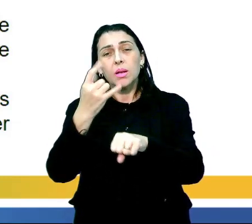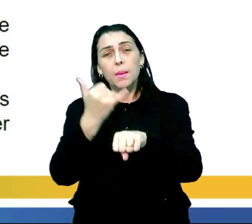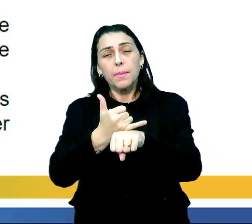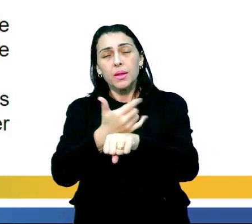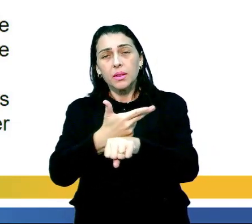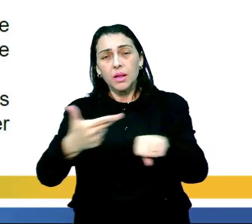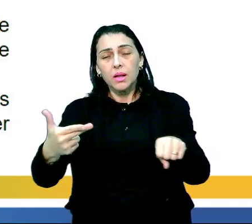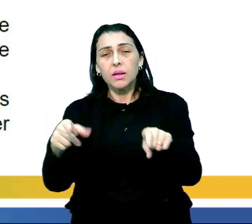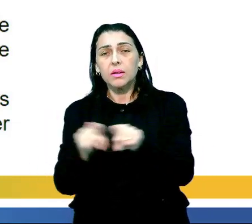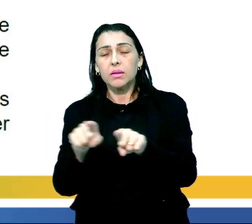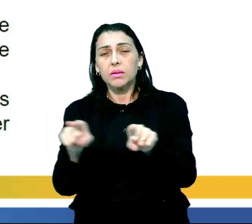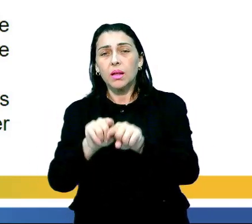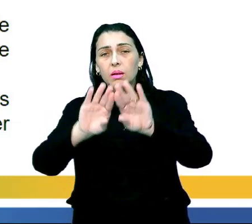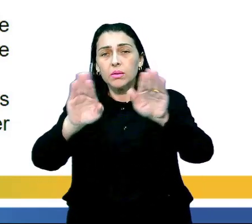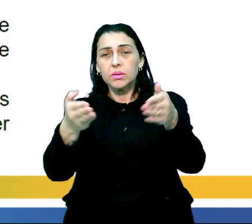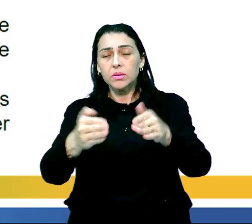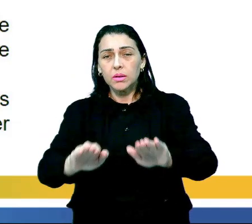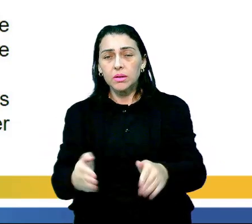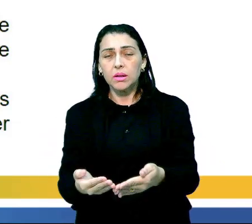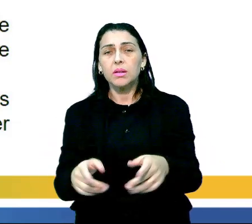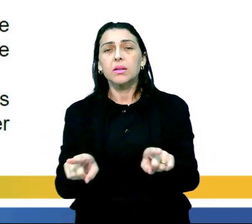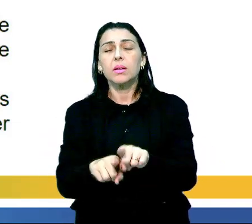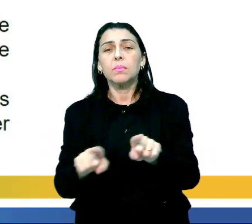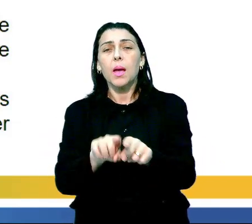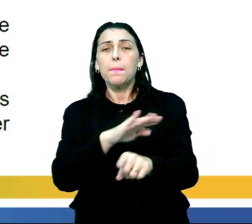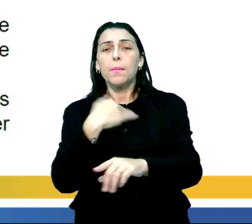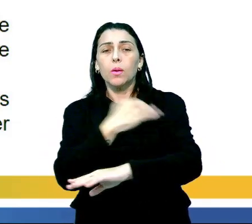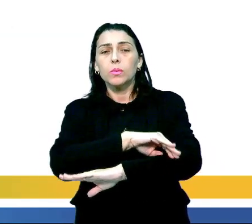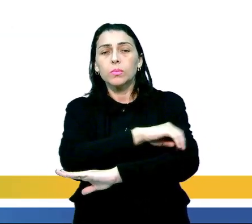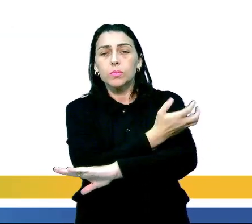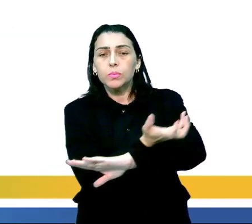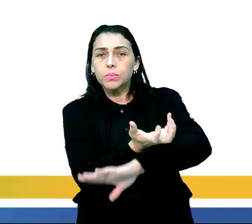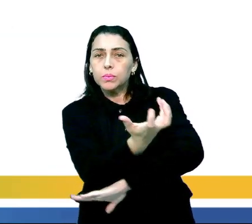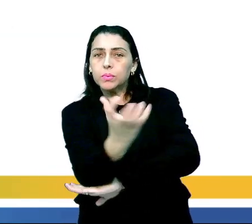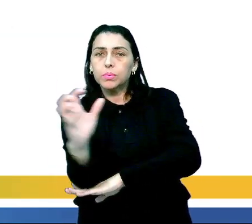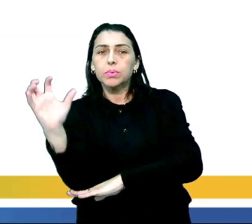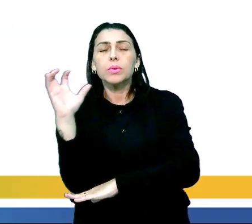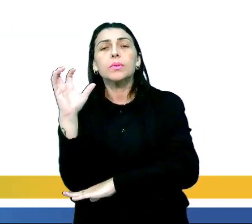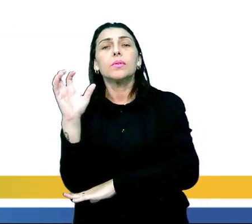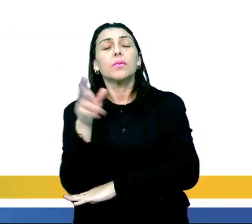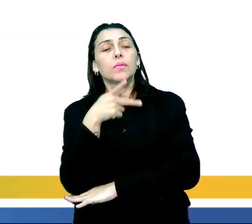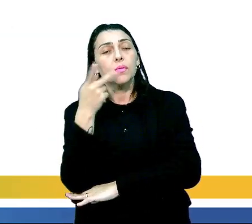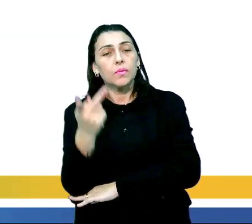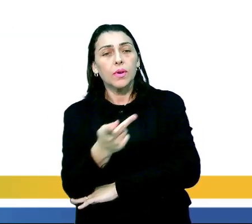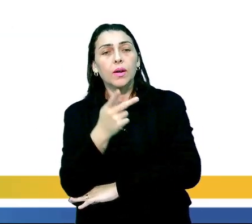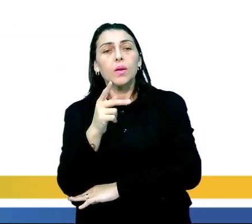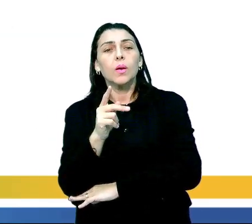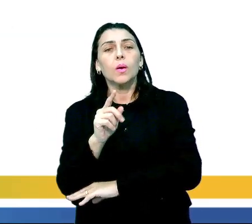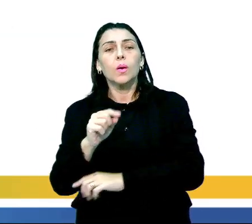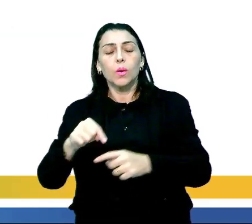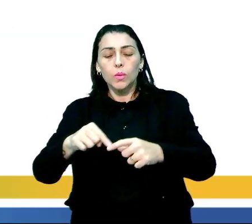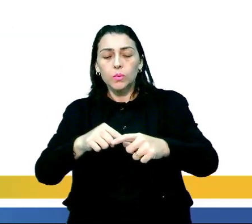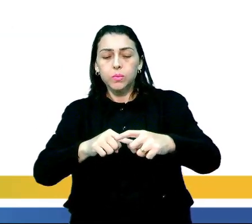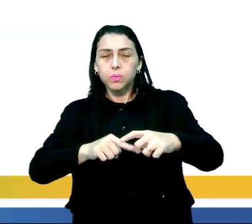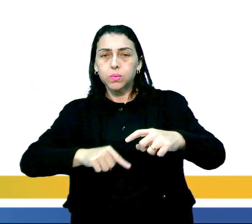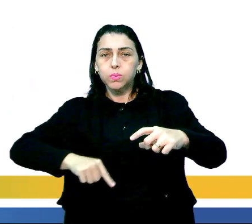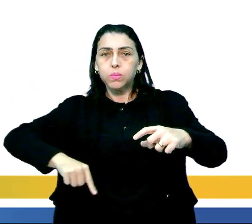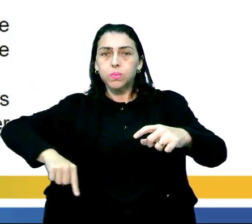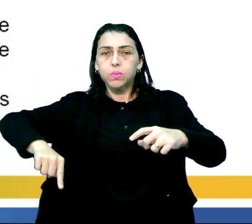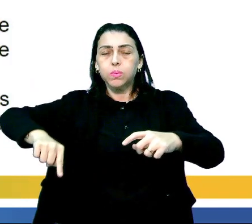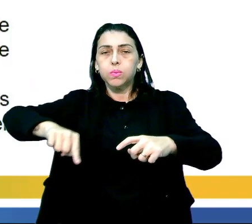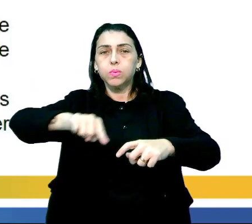Metálicas, inclusive estátuas, além da morte da vegetação. Bem, e quando a gente fala sobre o buraco na camada